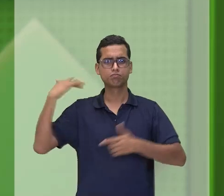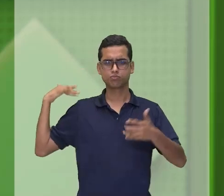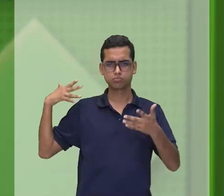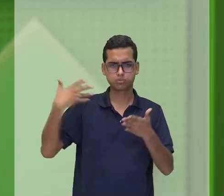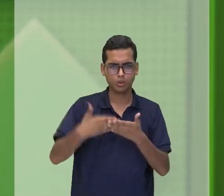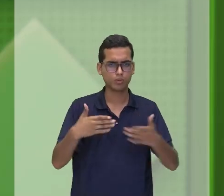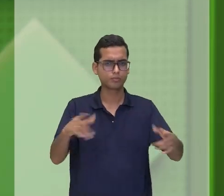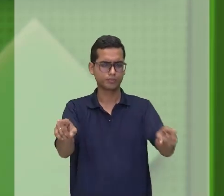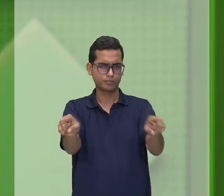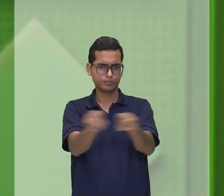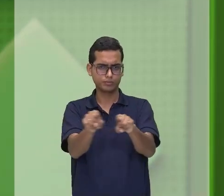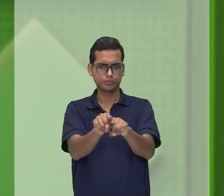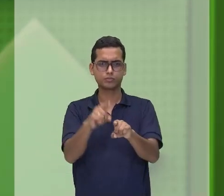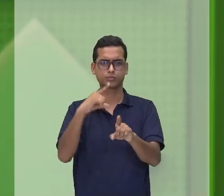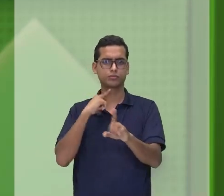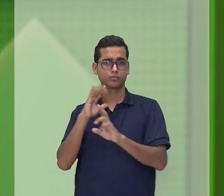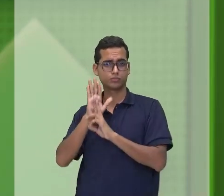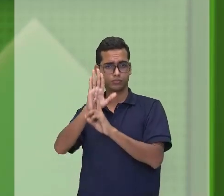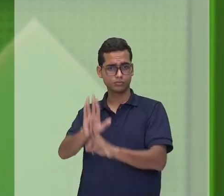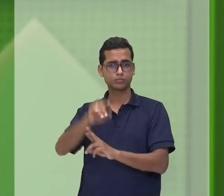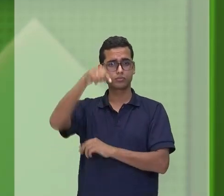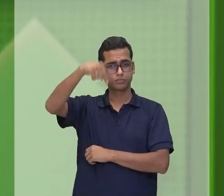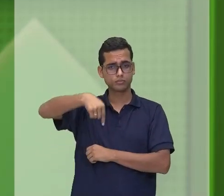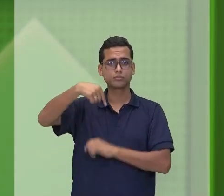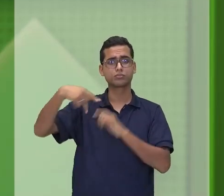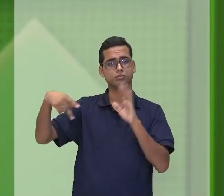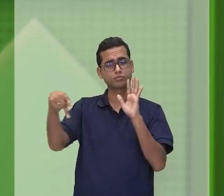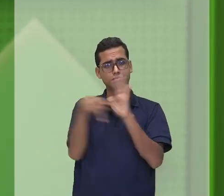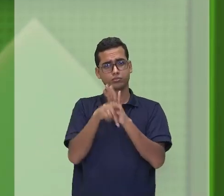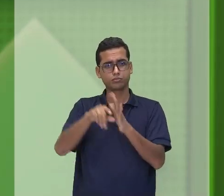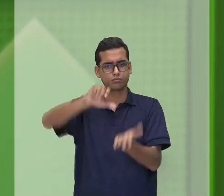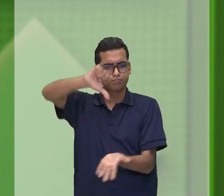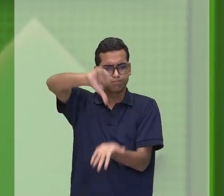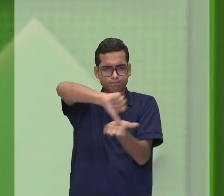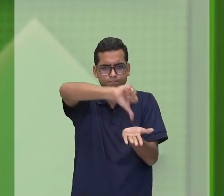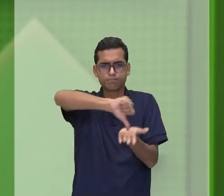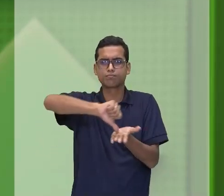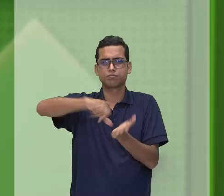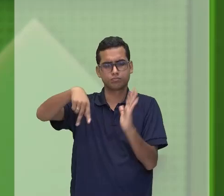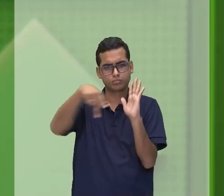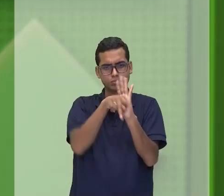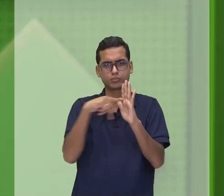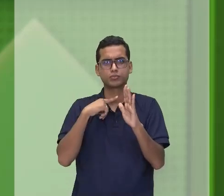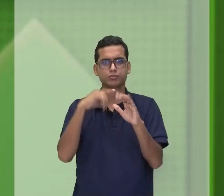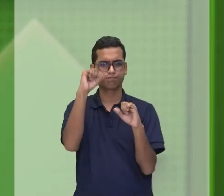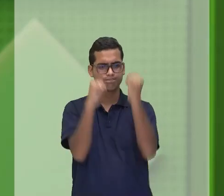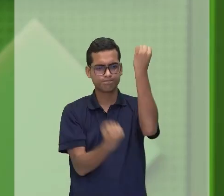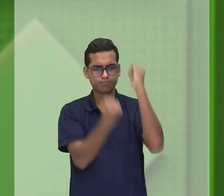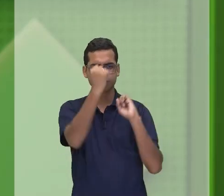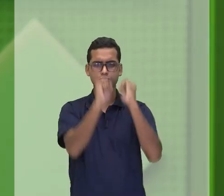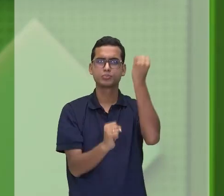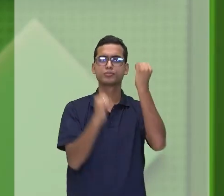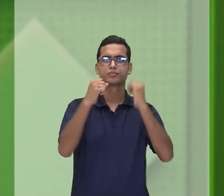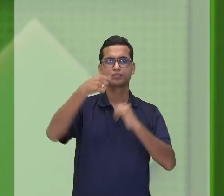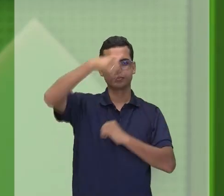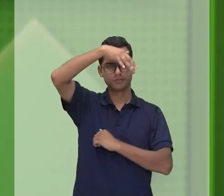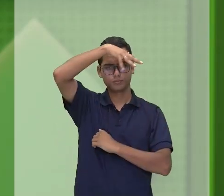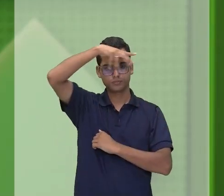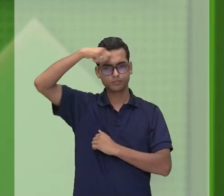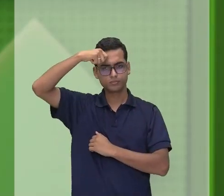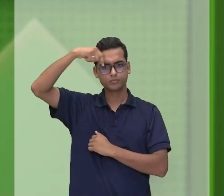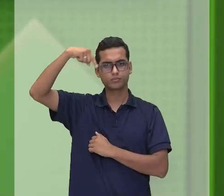Inclusive, temos representação dela aqui no nosso polo industrial. Então, o ar-condicionado que